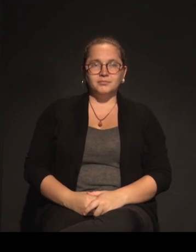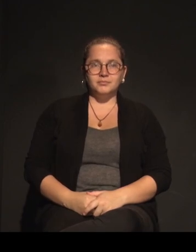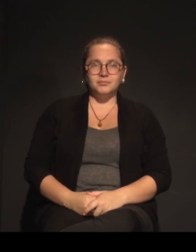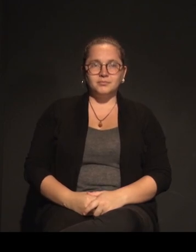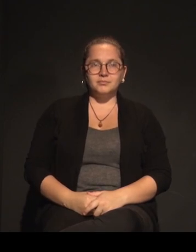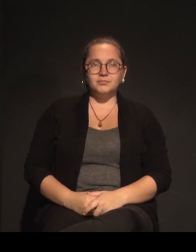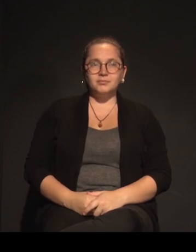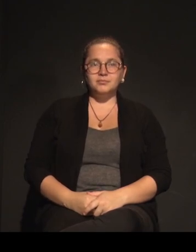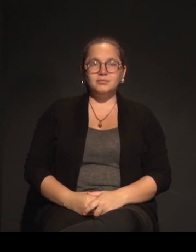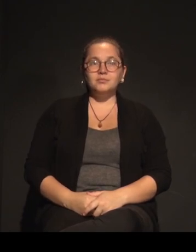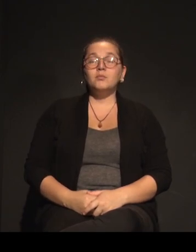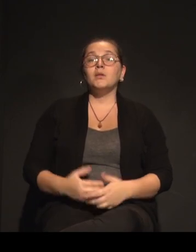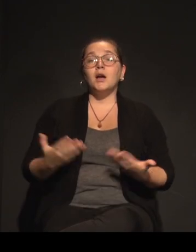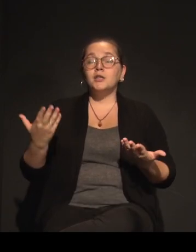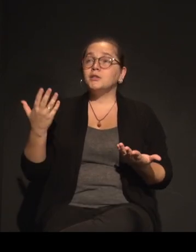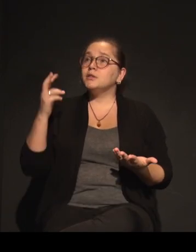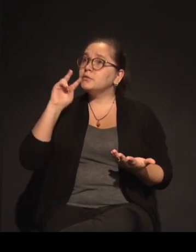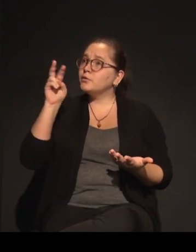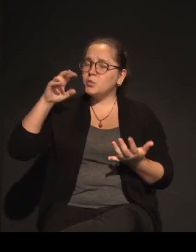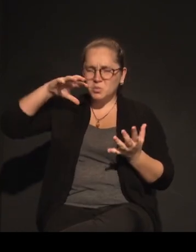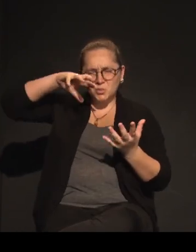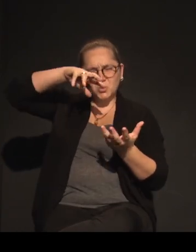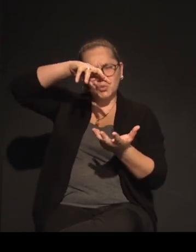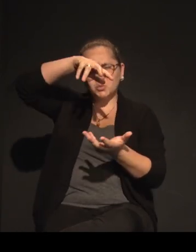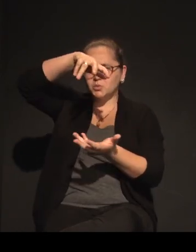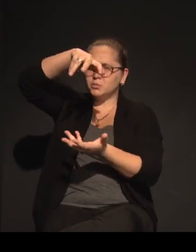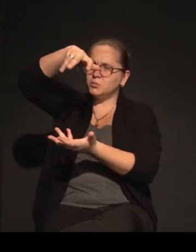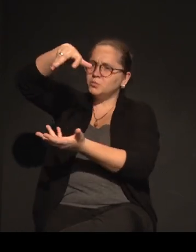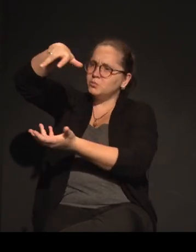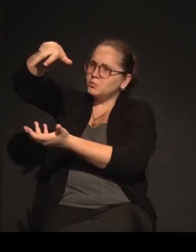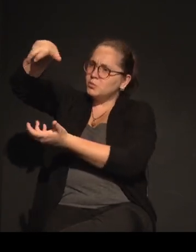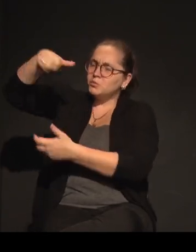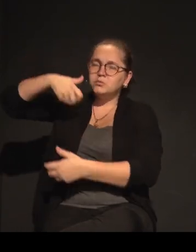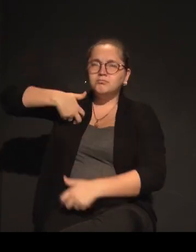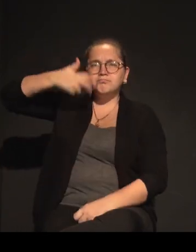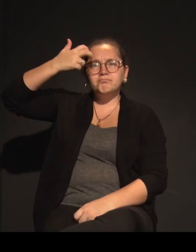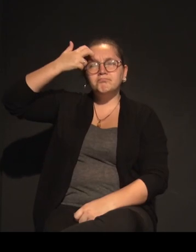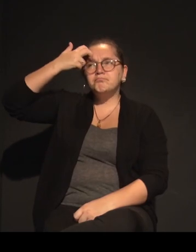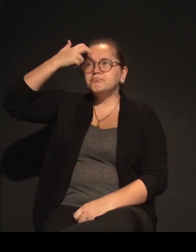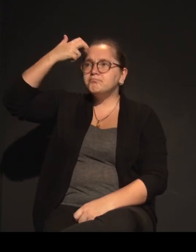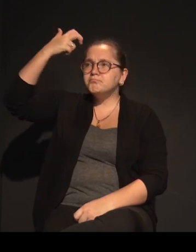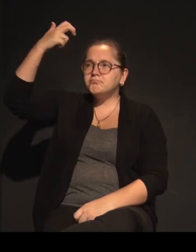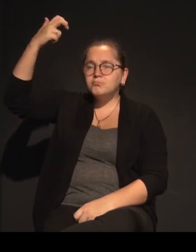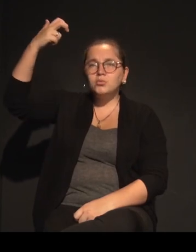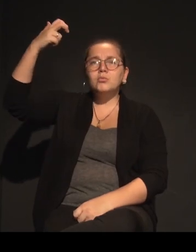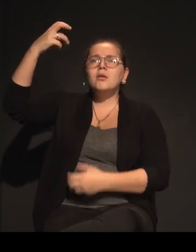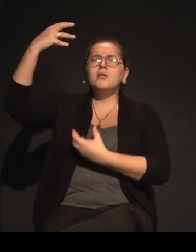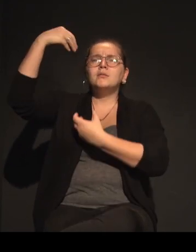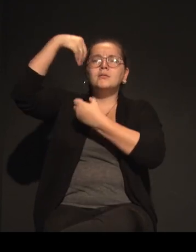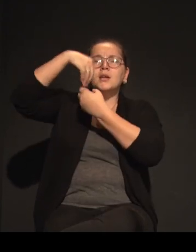nossa compreensão do mundo têm a porta